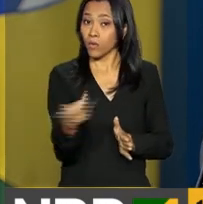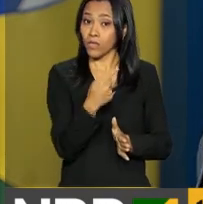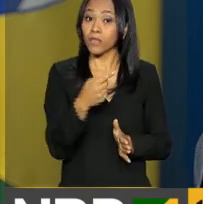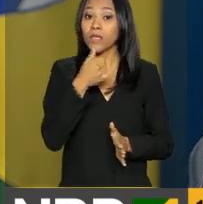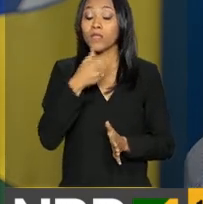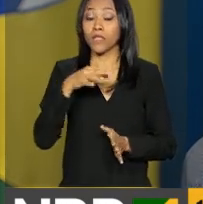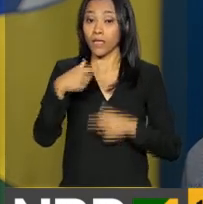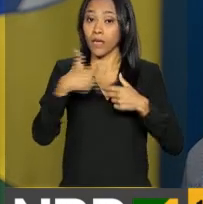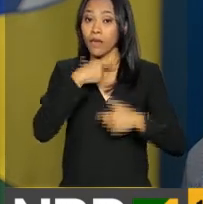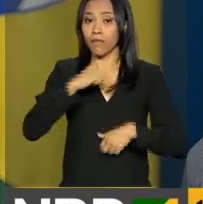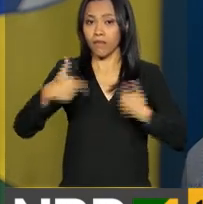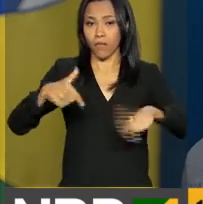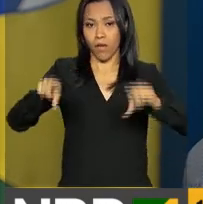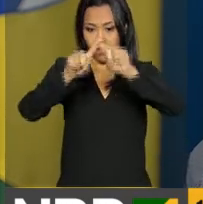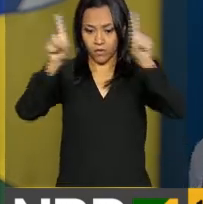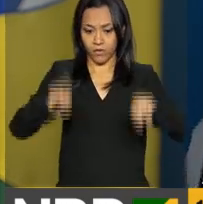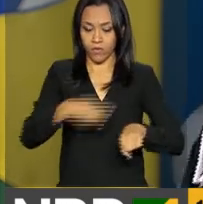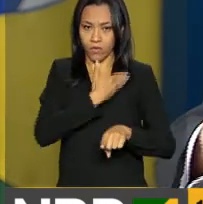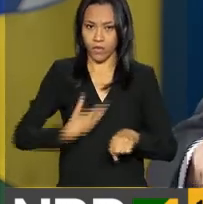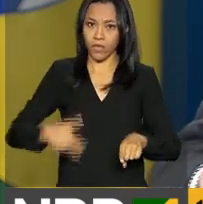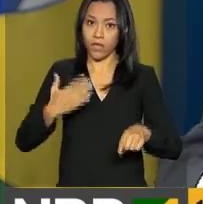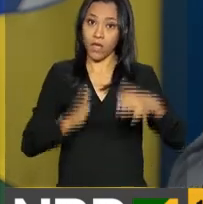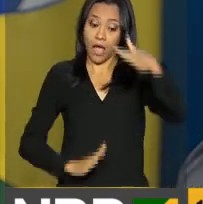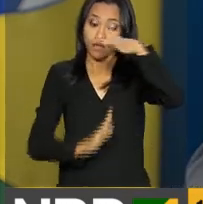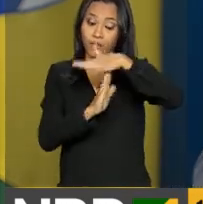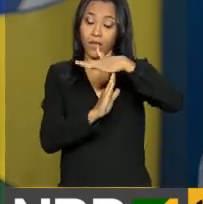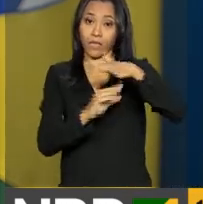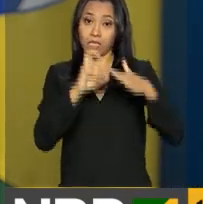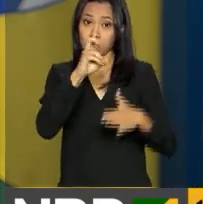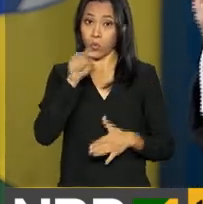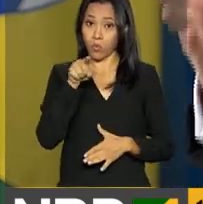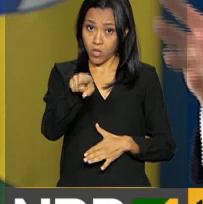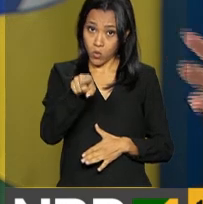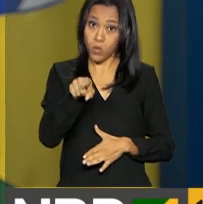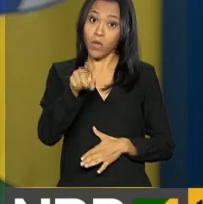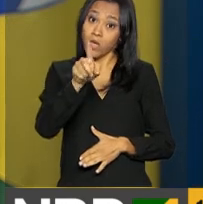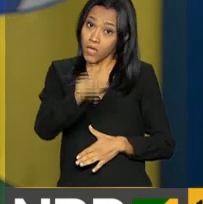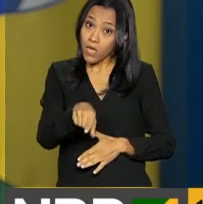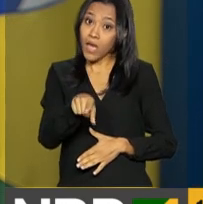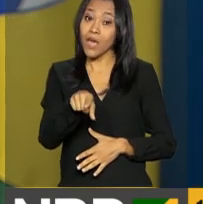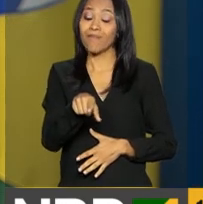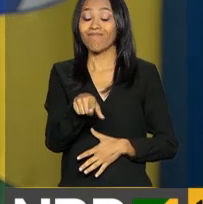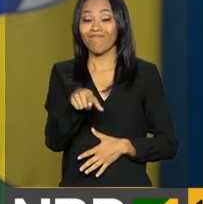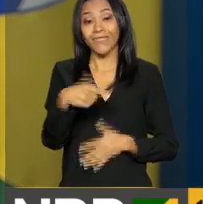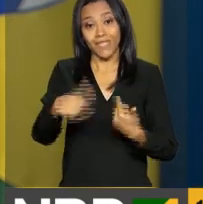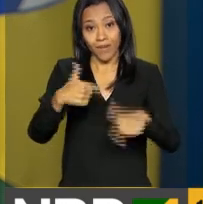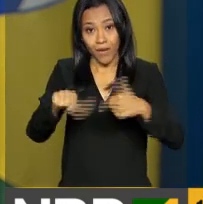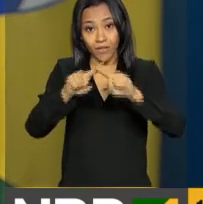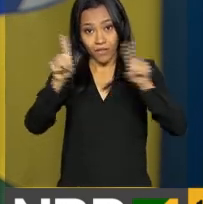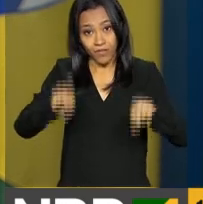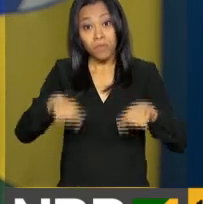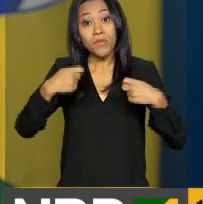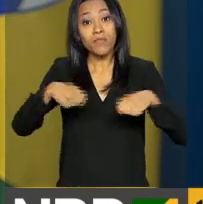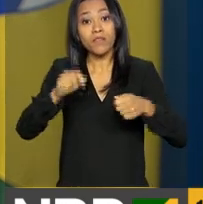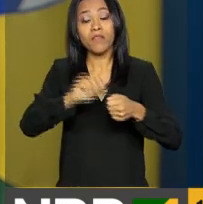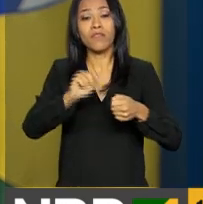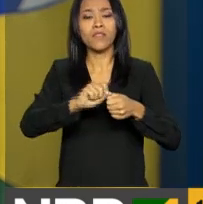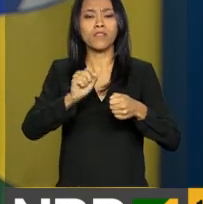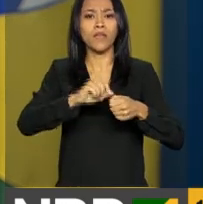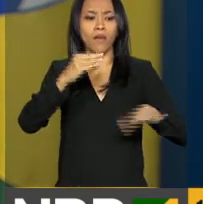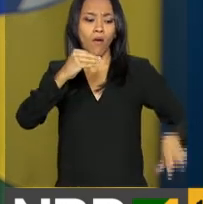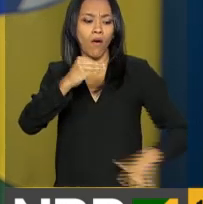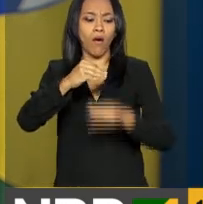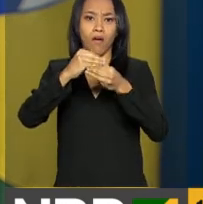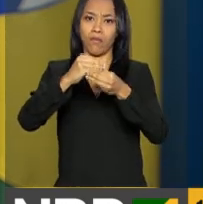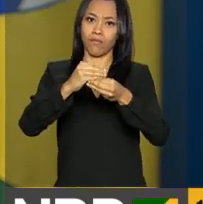de 5.330, que é o teto da Previdência Social, vai ter que fazer uma previdência complementar, que de resto já existe da